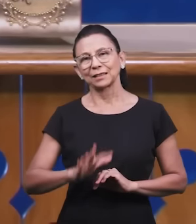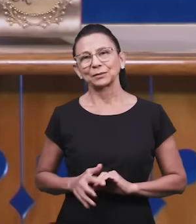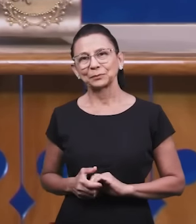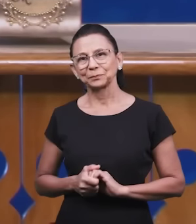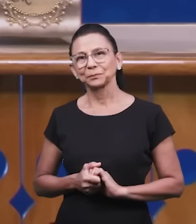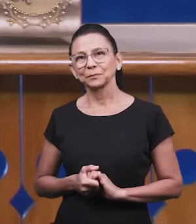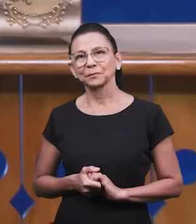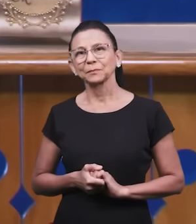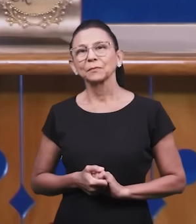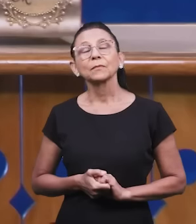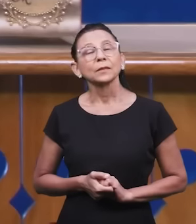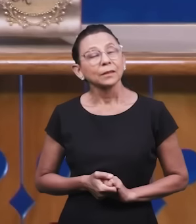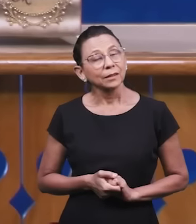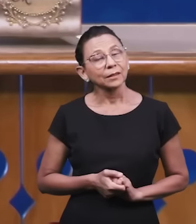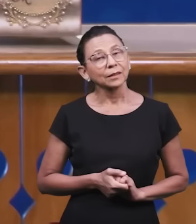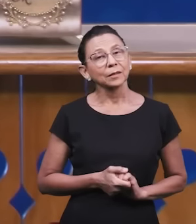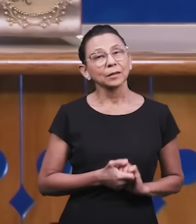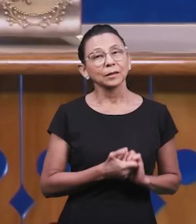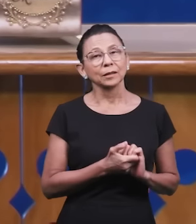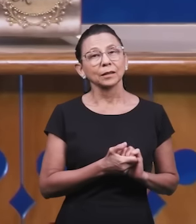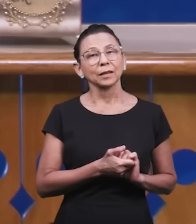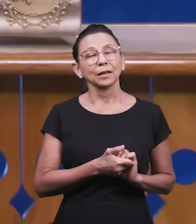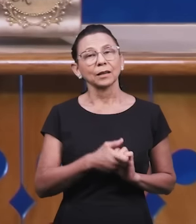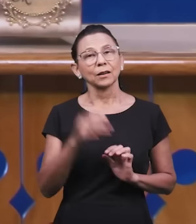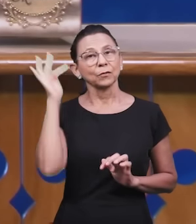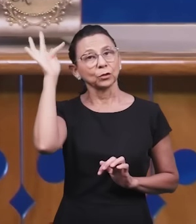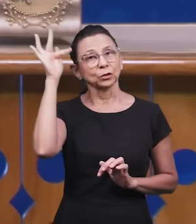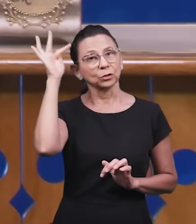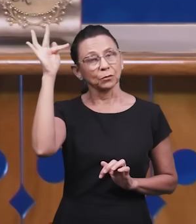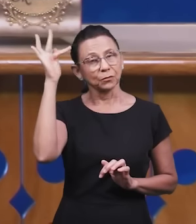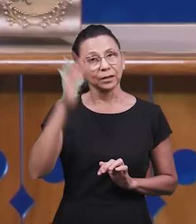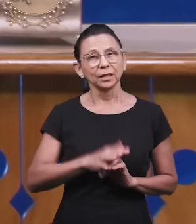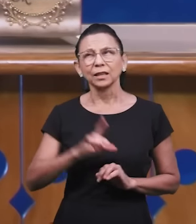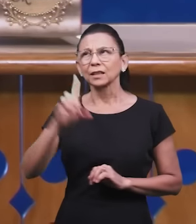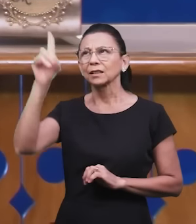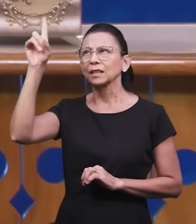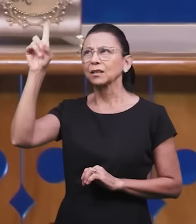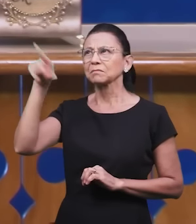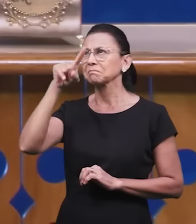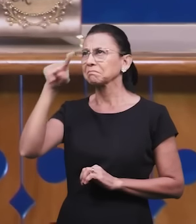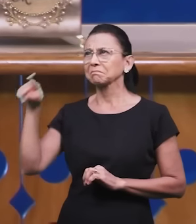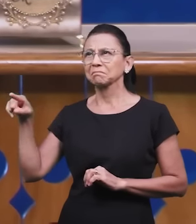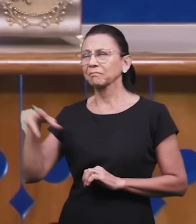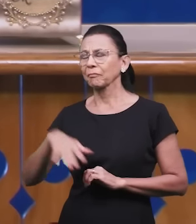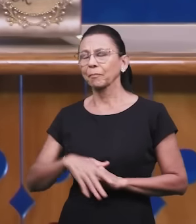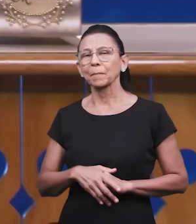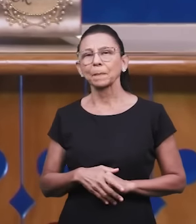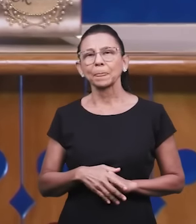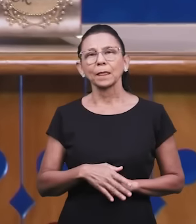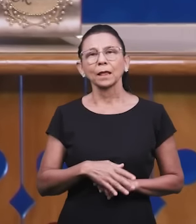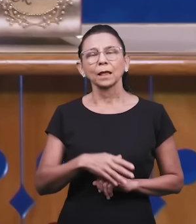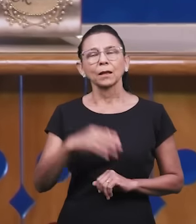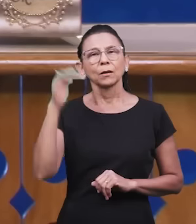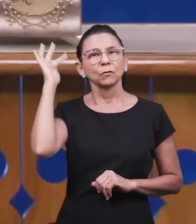todos os momentos, ela excluiu o Criador. Platão, por exemplo, ele